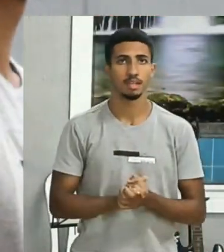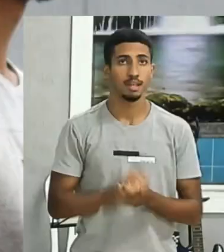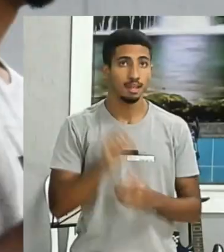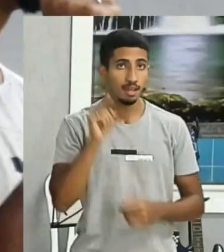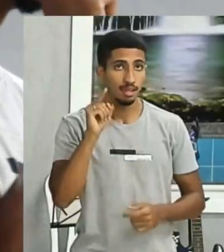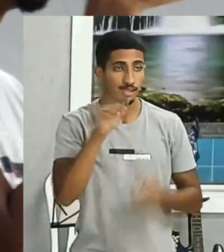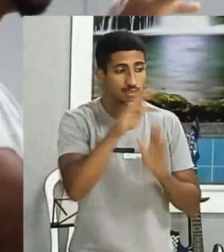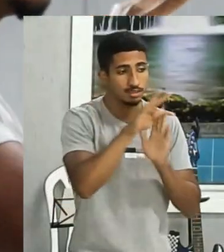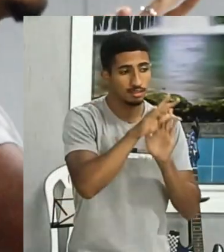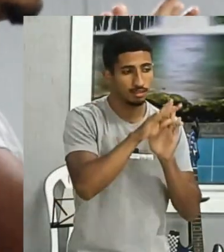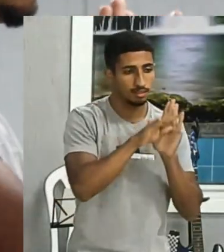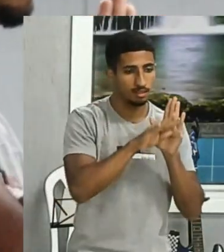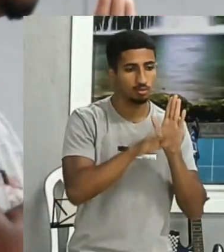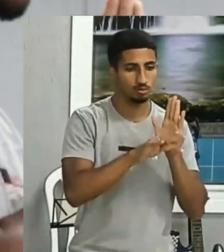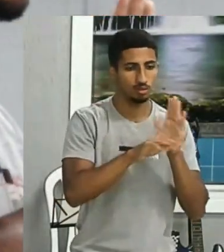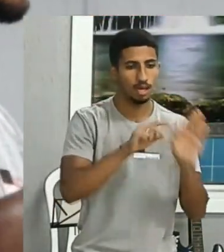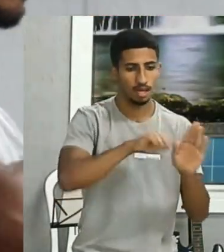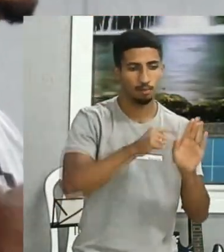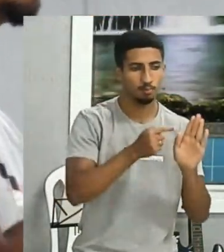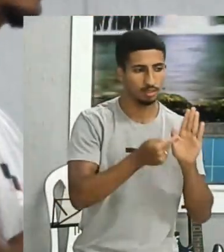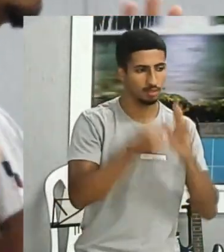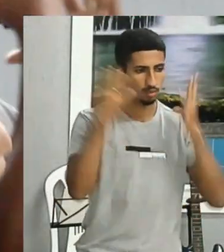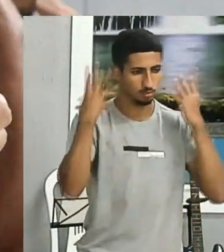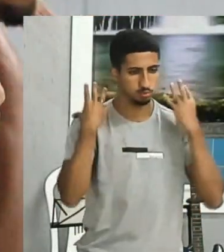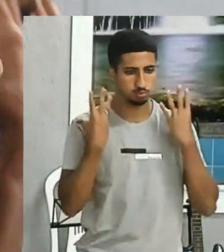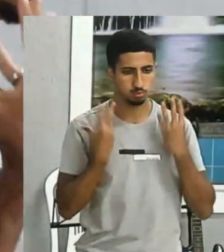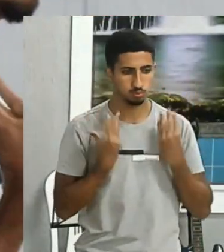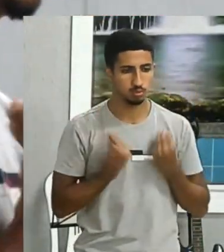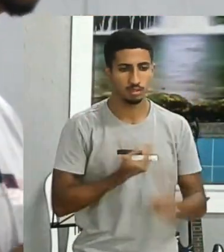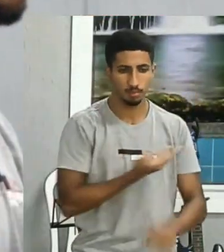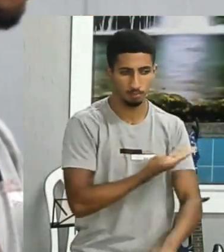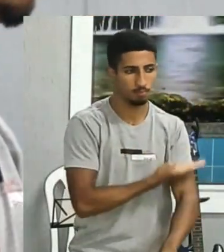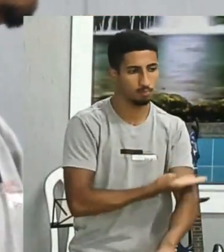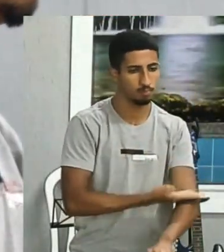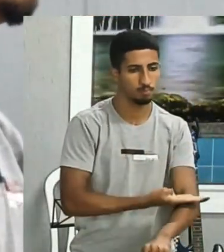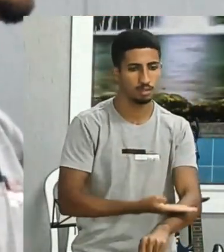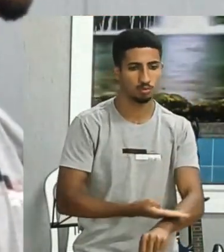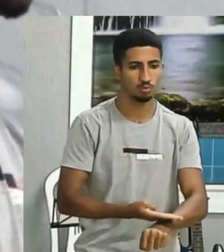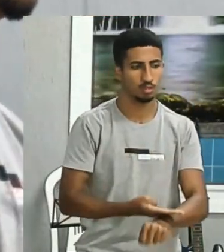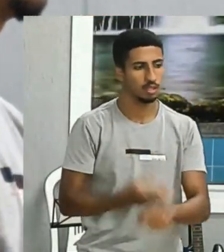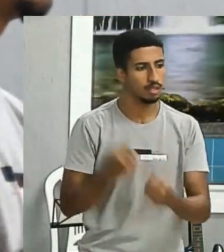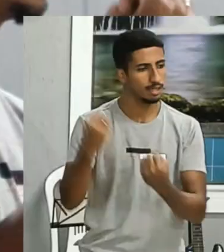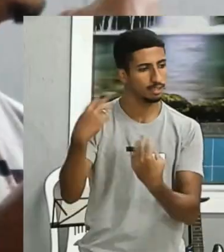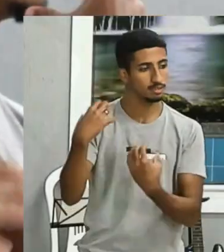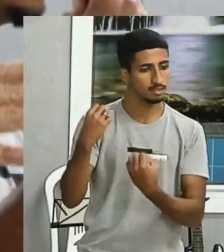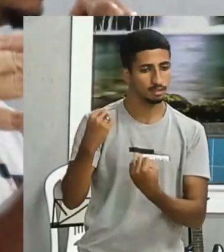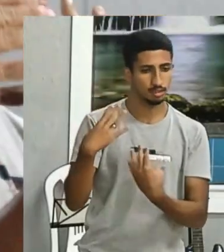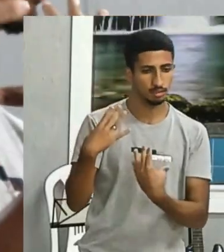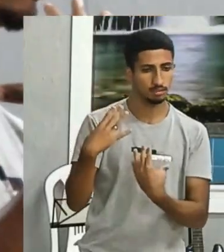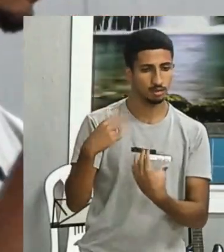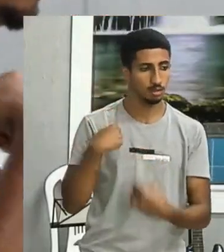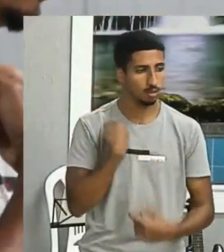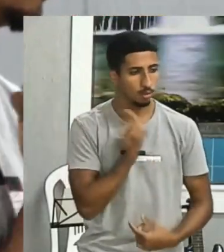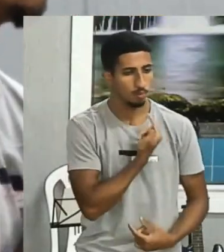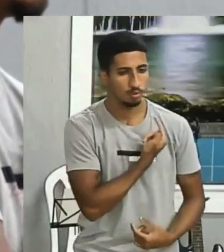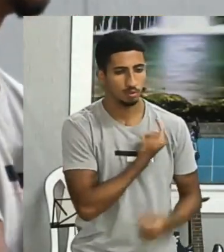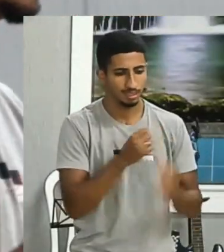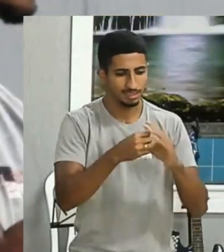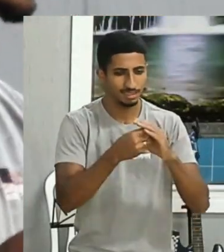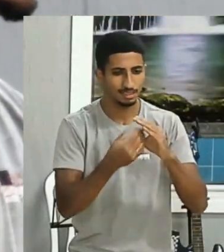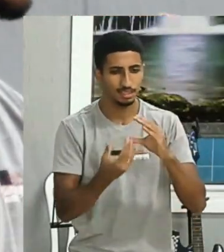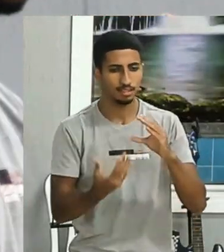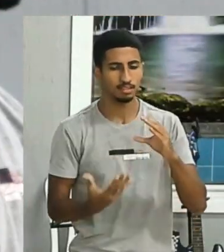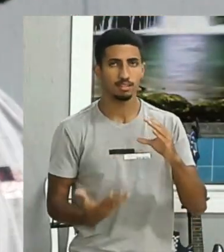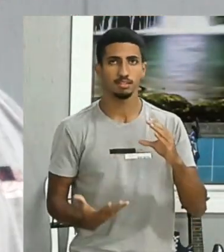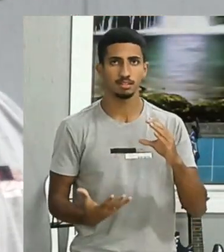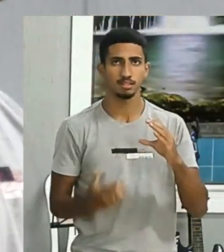está mostrando para nós, está ensinando para nós algumas características de Cristo. A eternidade de